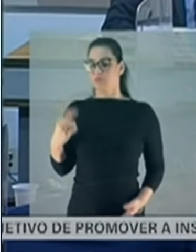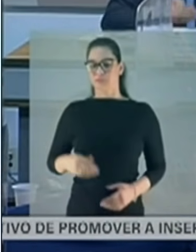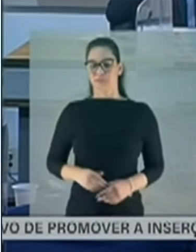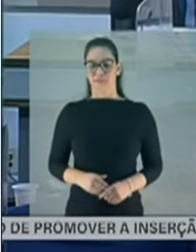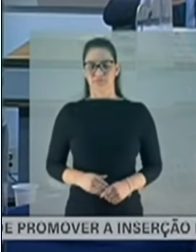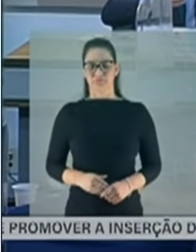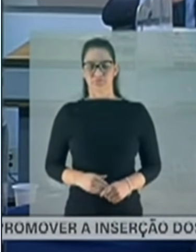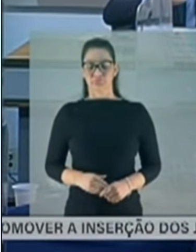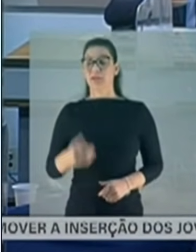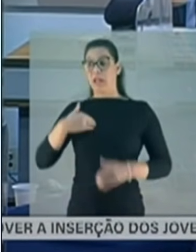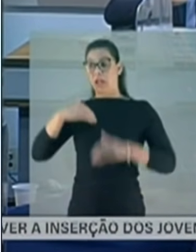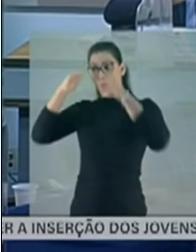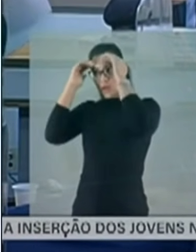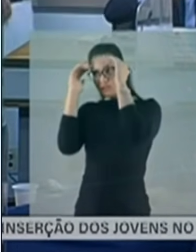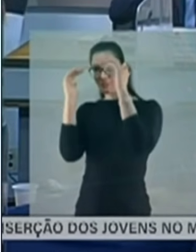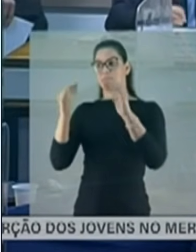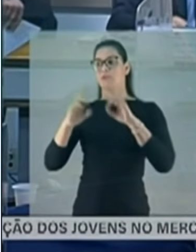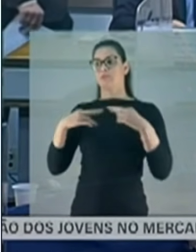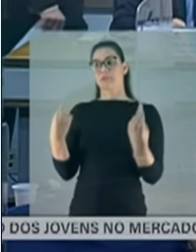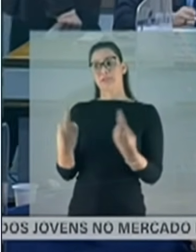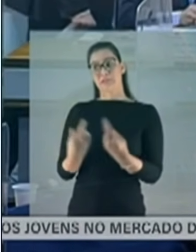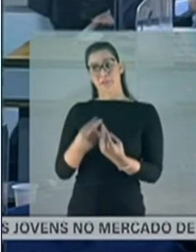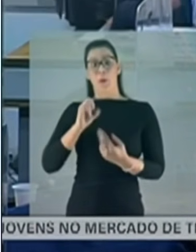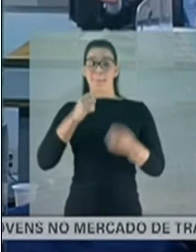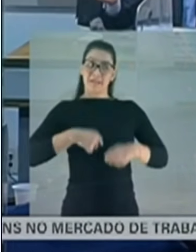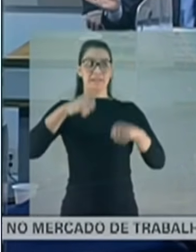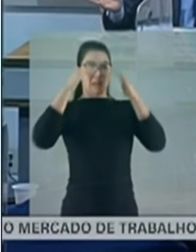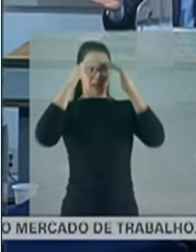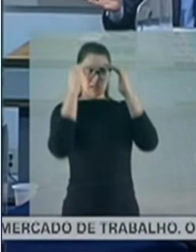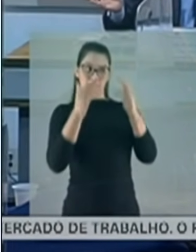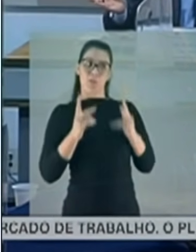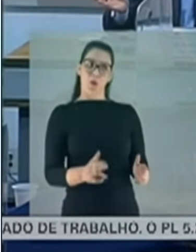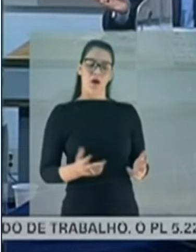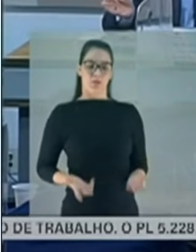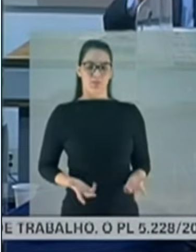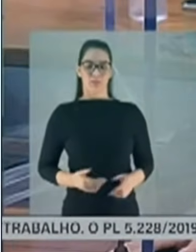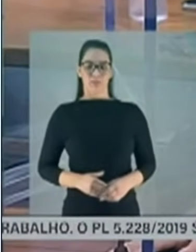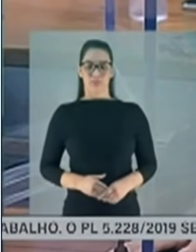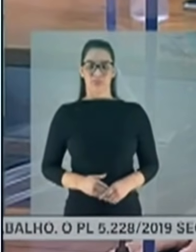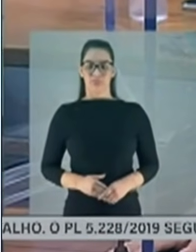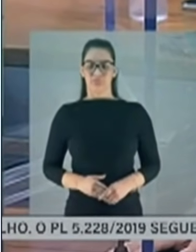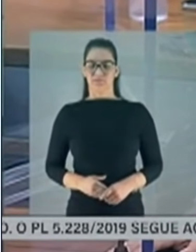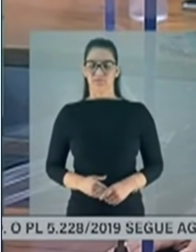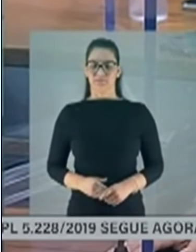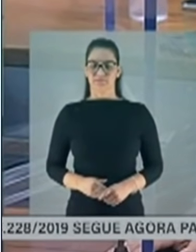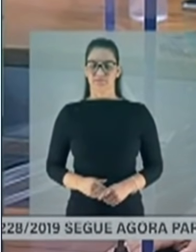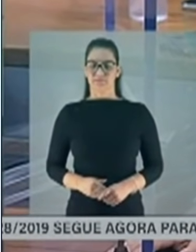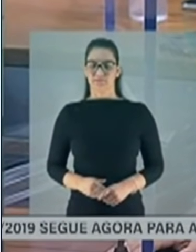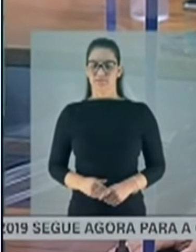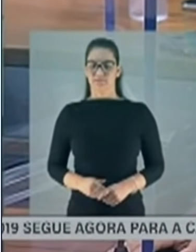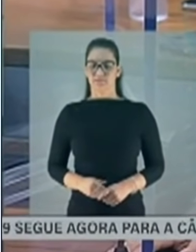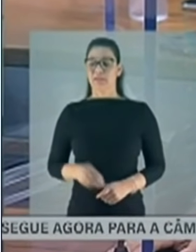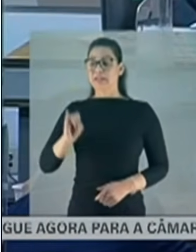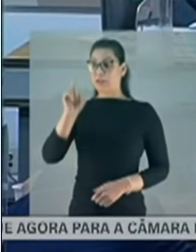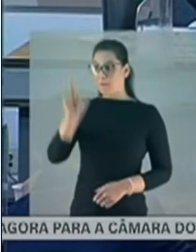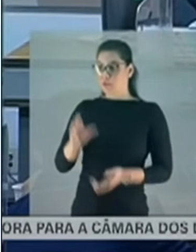presidente. Por favor. Eu respeito aqui nessa comissão quem se dá o respeito. É O senhor nunca se deu o respeito nessa só se comissão. dar o respeito. Nunca. Mas o senhor, se tem Senhor alguém